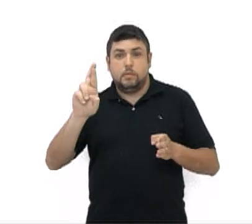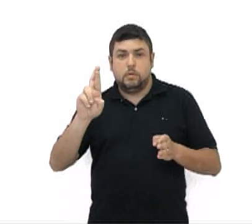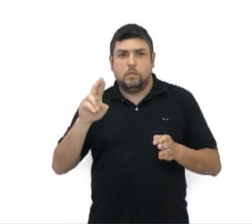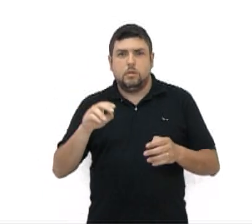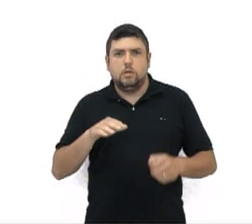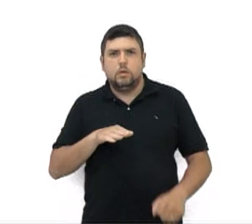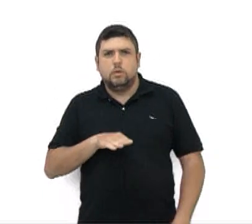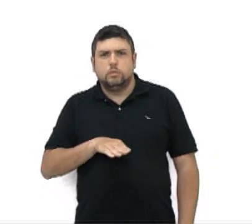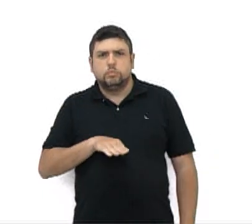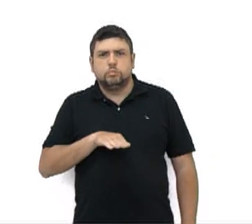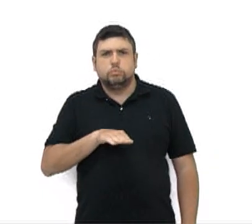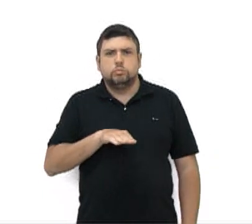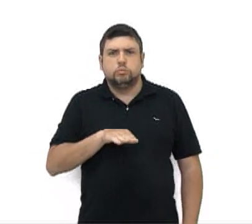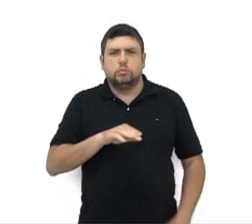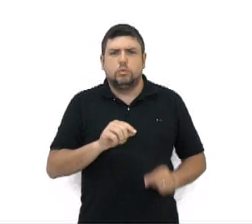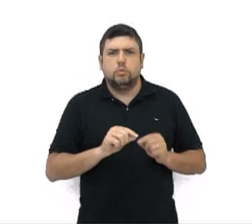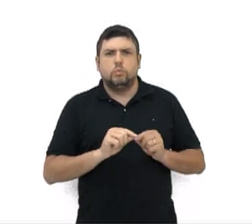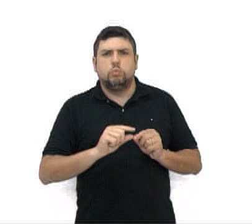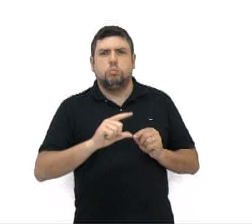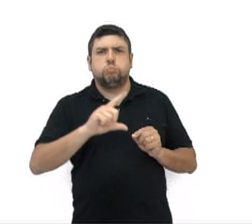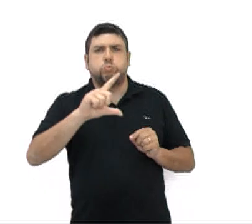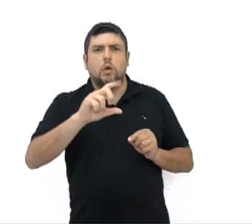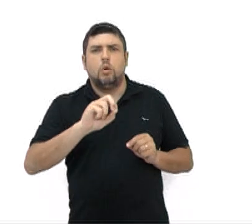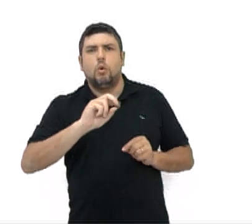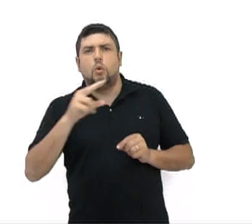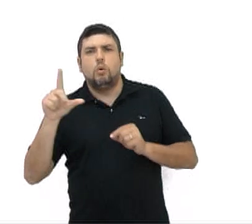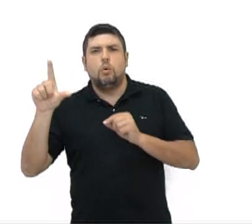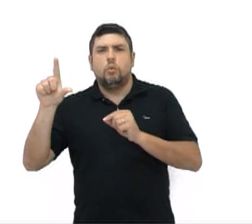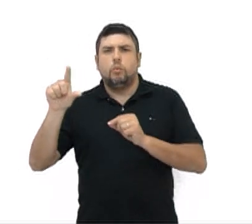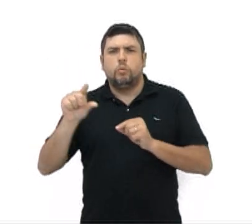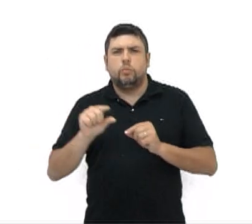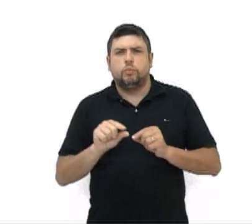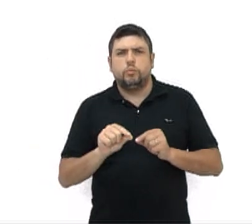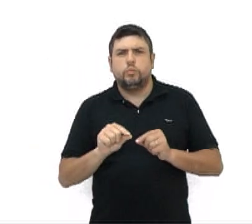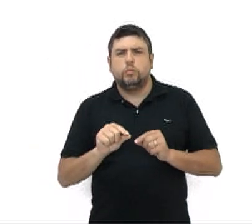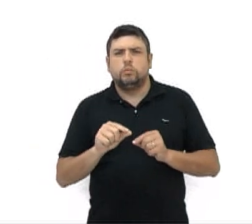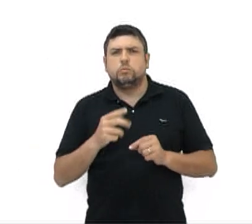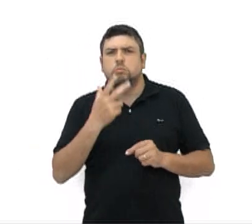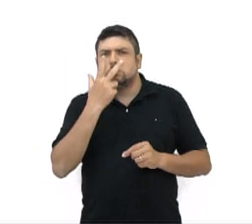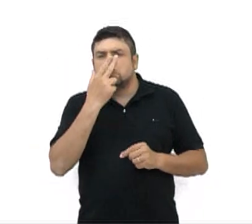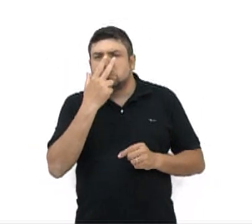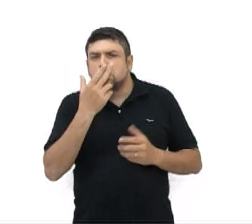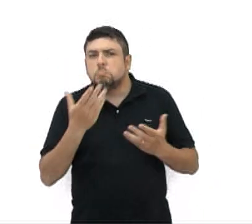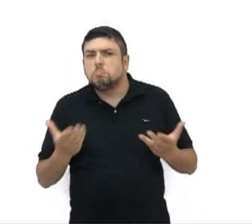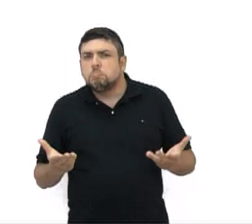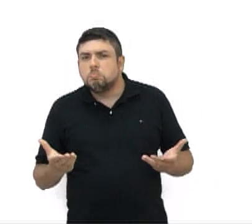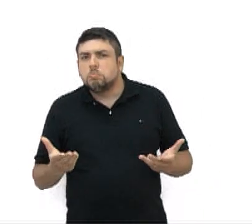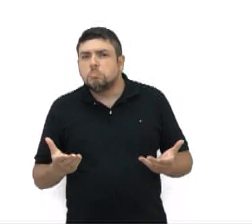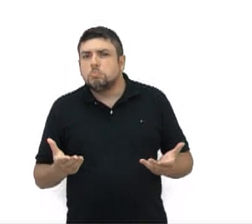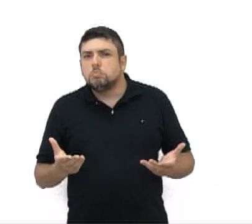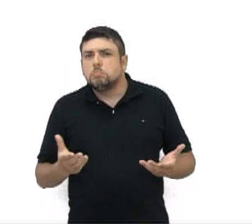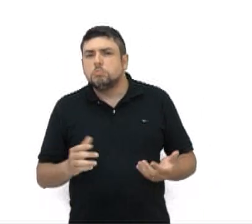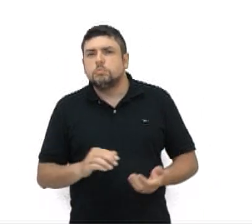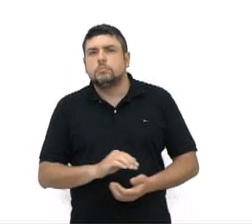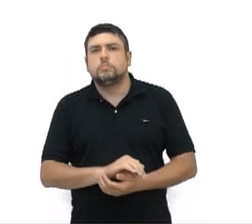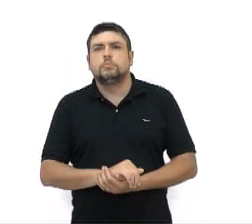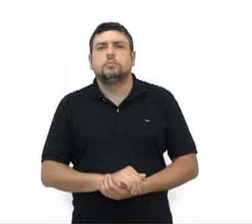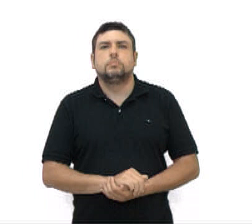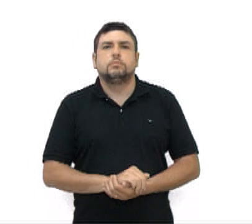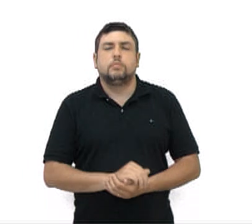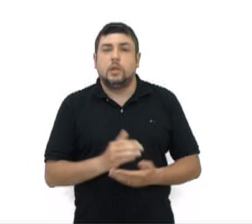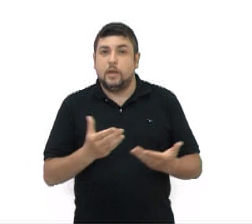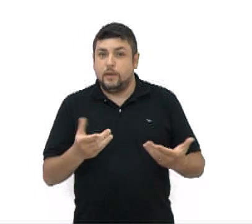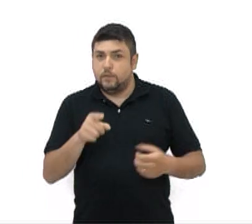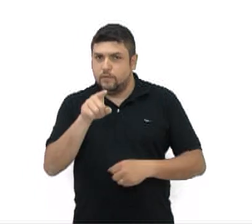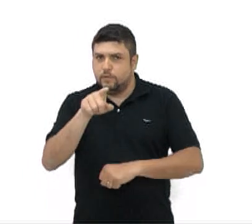movimento progressivo ou retrógrado? O que você me diz aí? Certo? Agora é